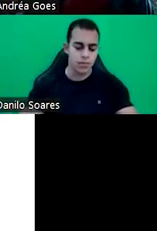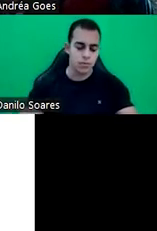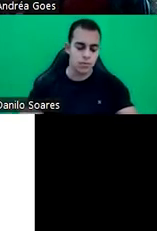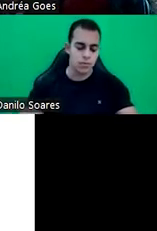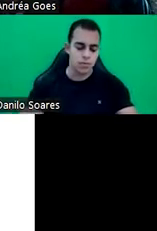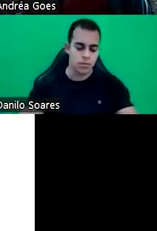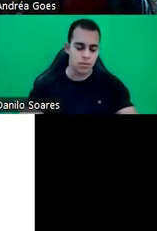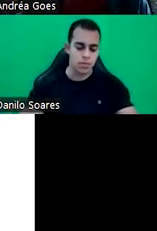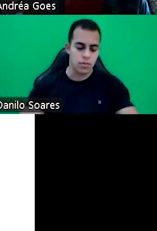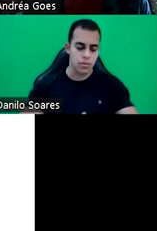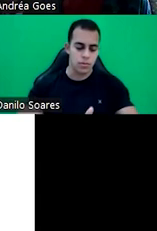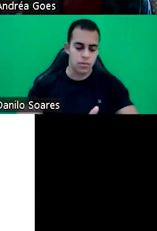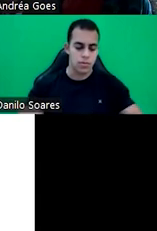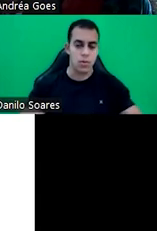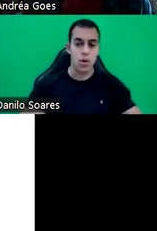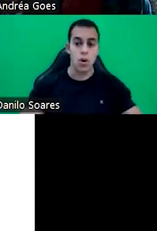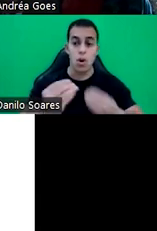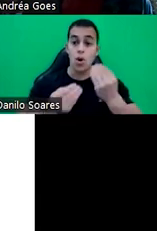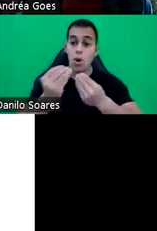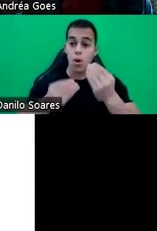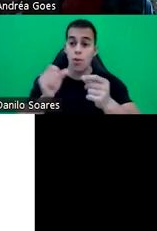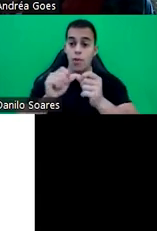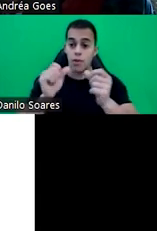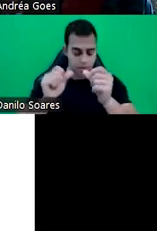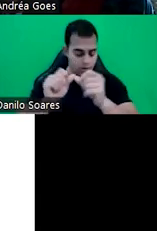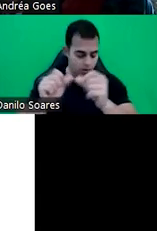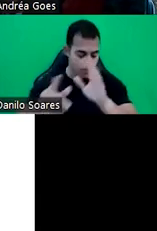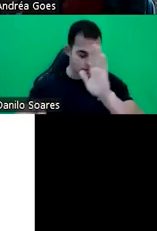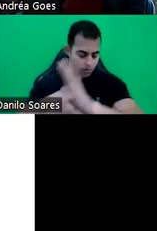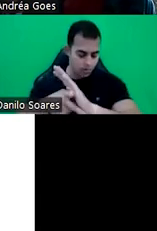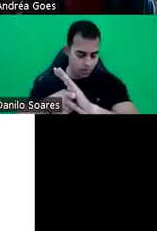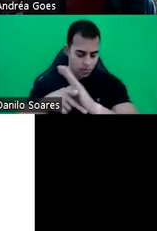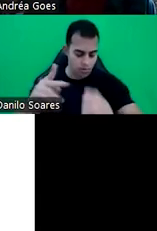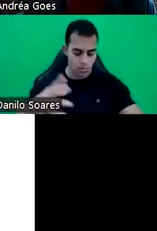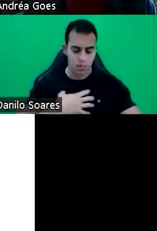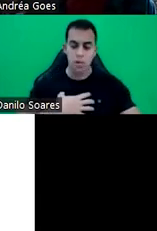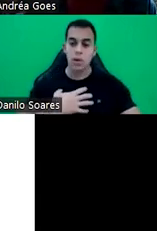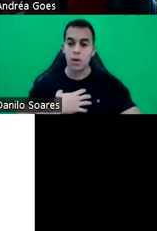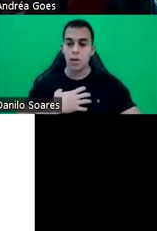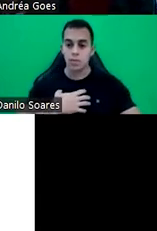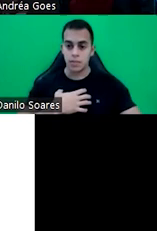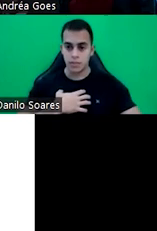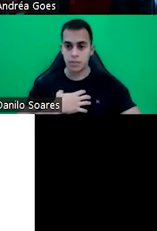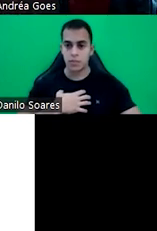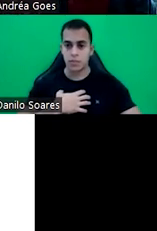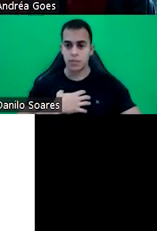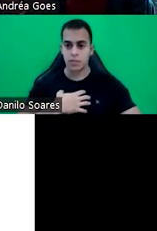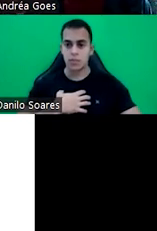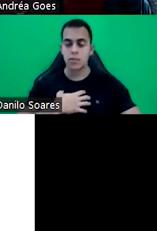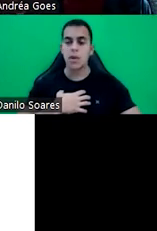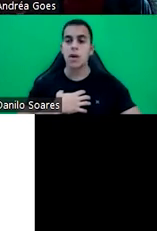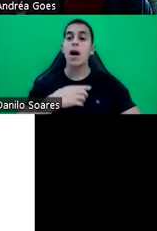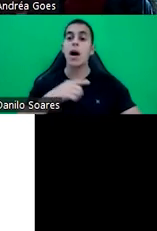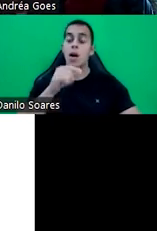na sala de aula, mas o que define, por exemplo, o alelo A? O alelo A, o que vai definir